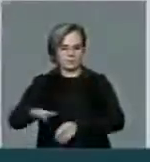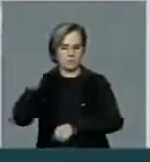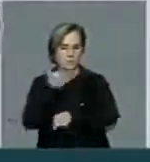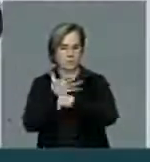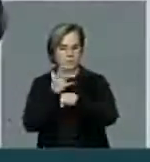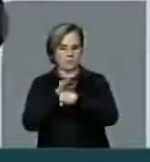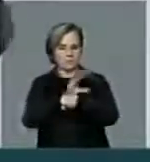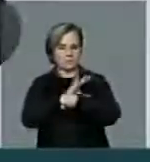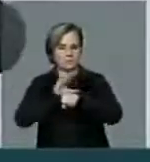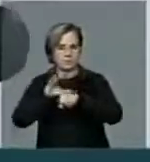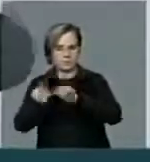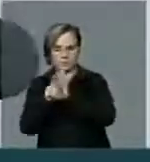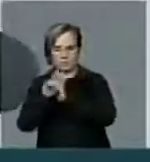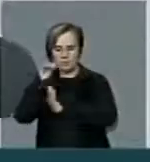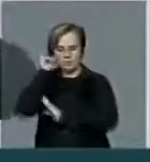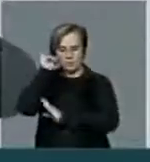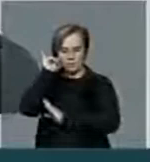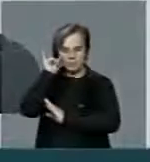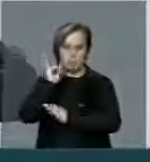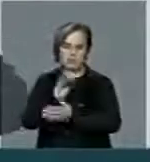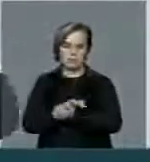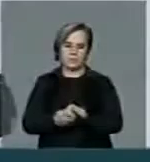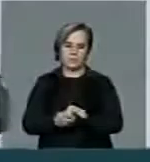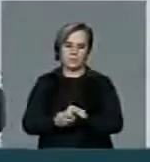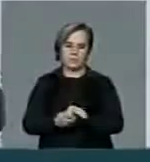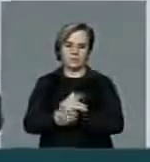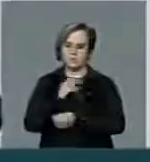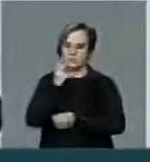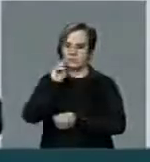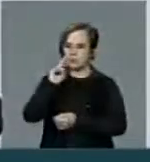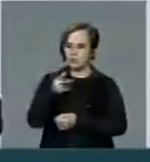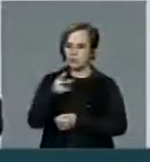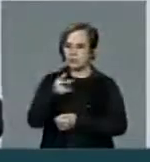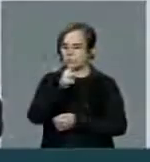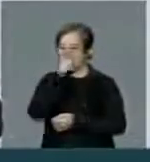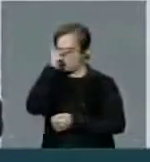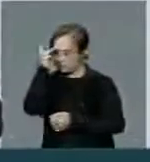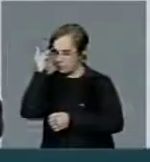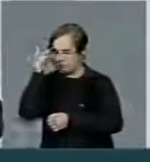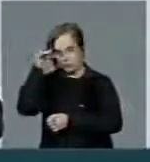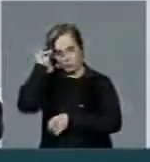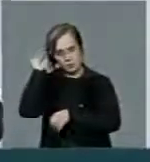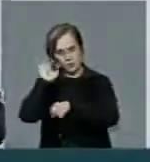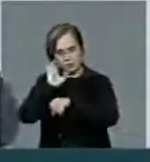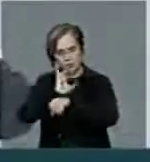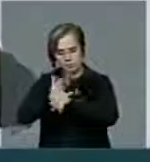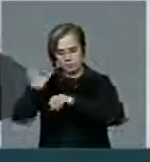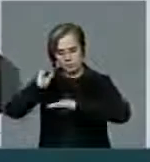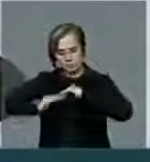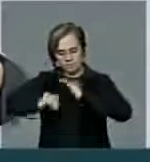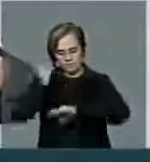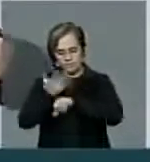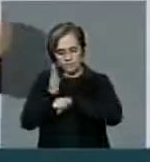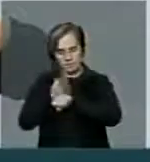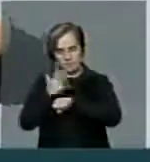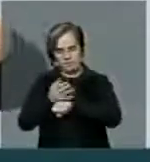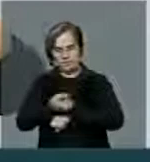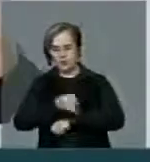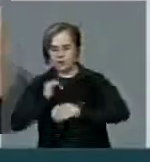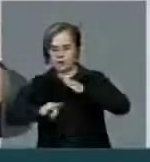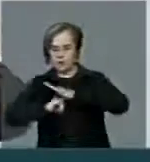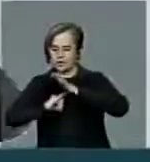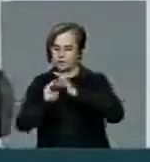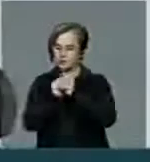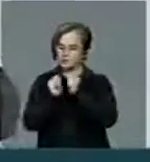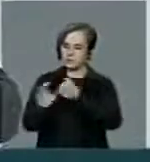Rural, que é o chamado PNC Rural. São 2.000 capacitados em cadastro, 2.000 pessoas das várias instituições, das várias, não